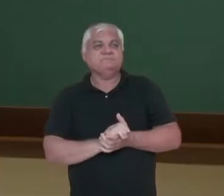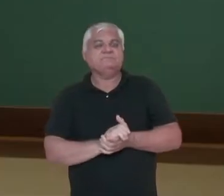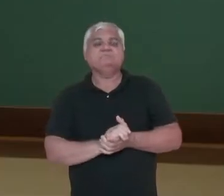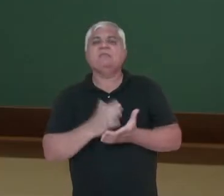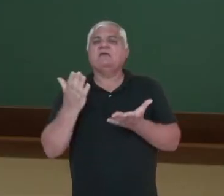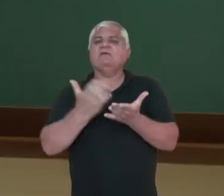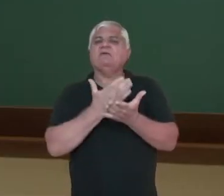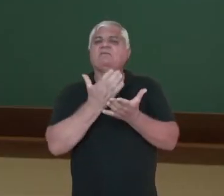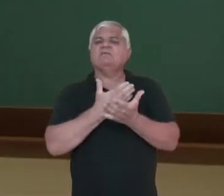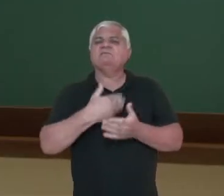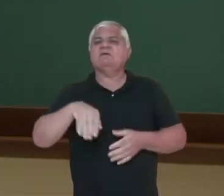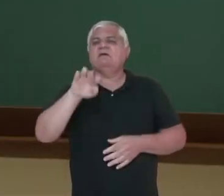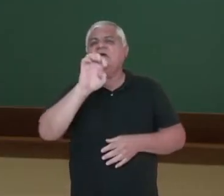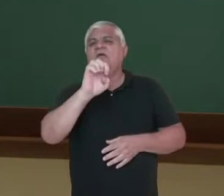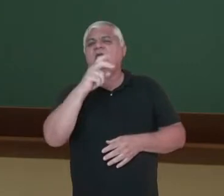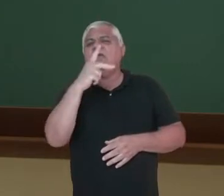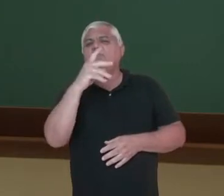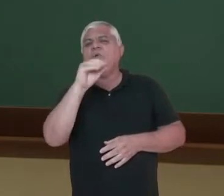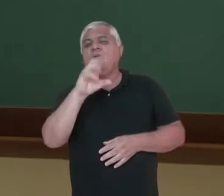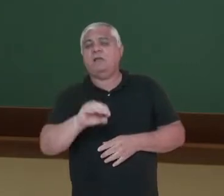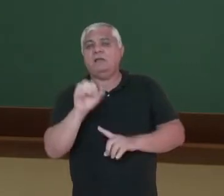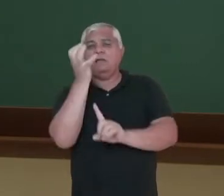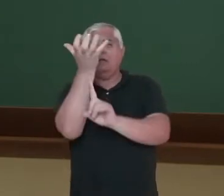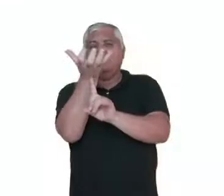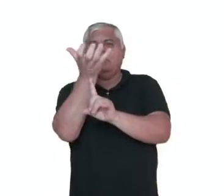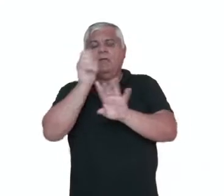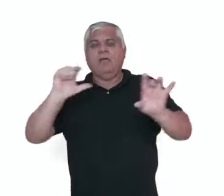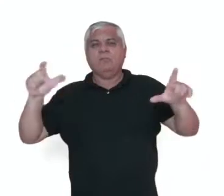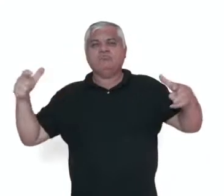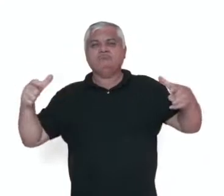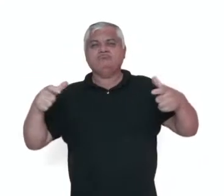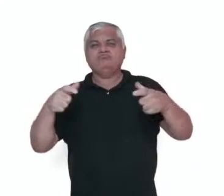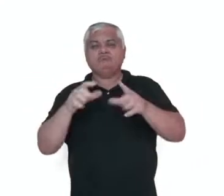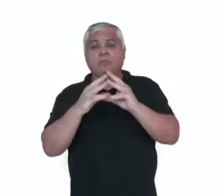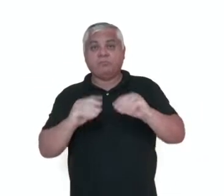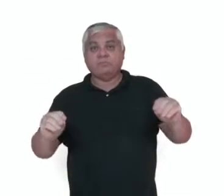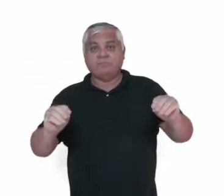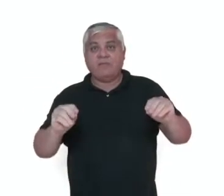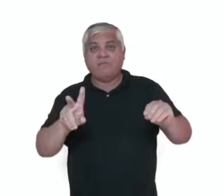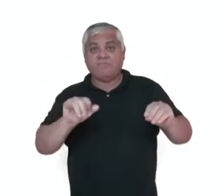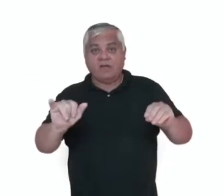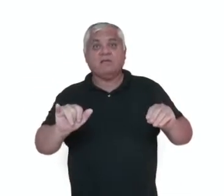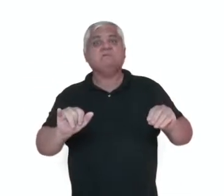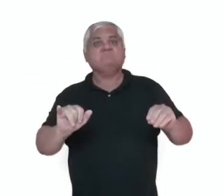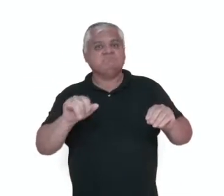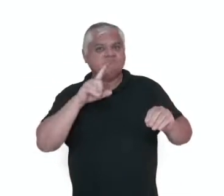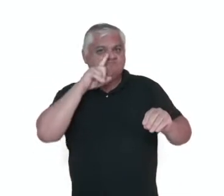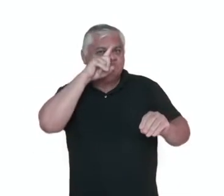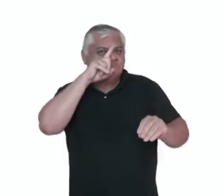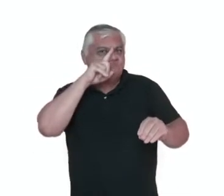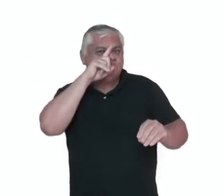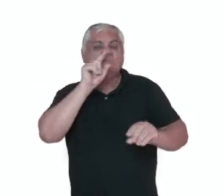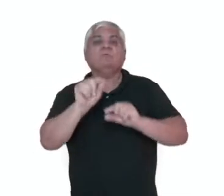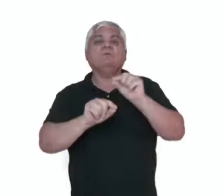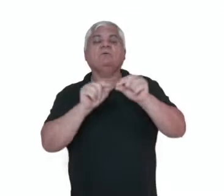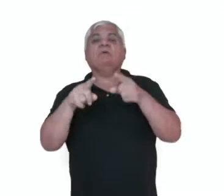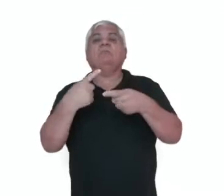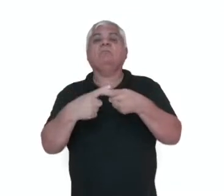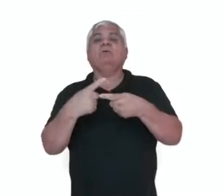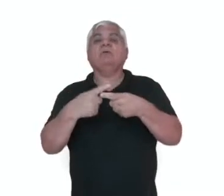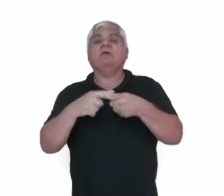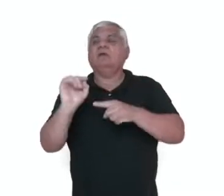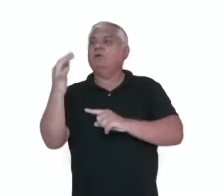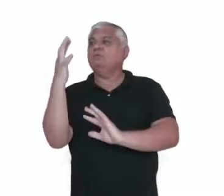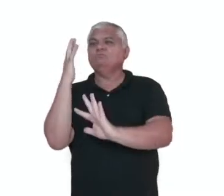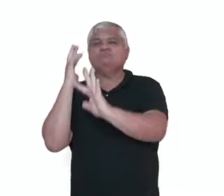Época, porque a araucária está ameaçada de extinção, de Lia Martins Hort Ritter. A redução das remanescentes de